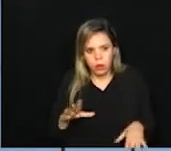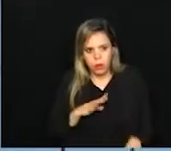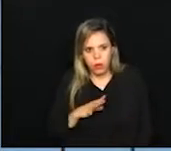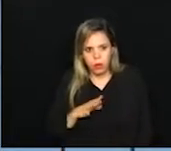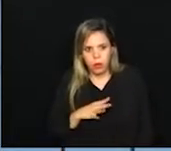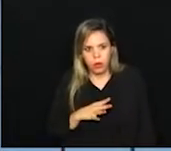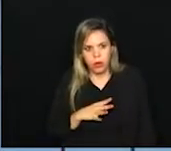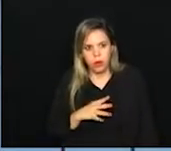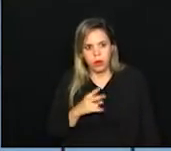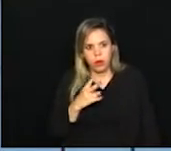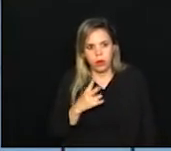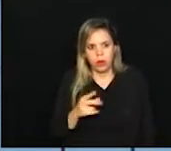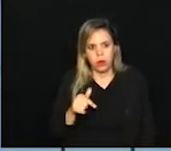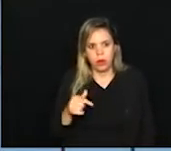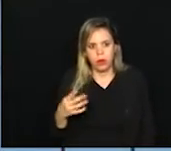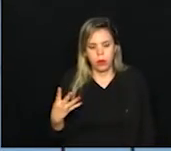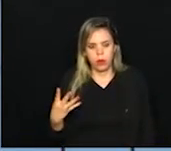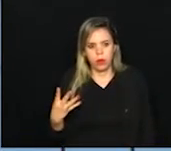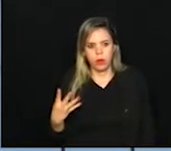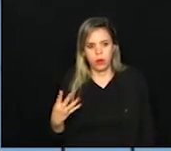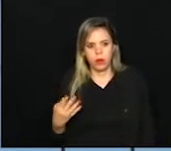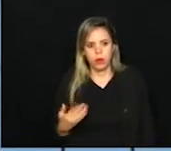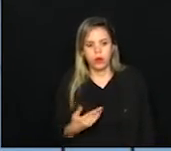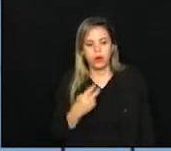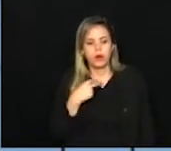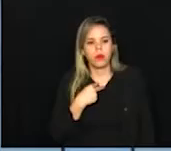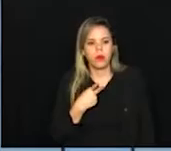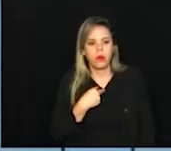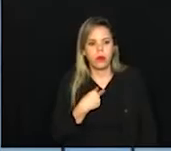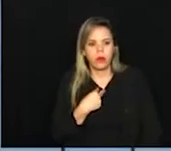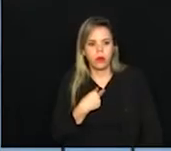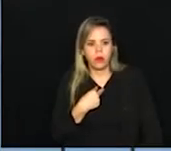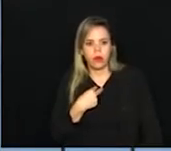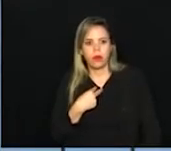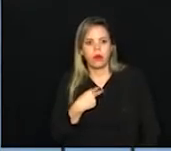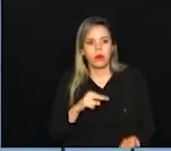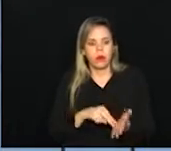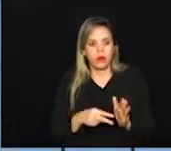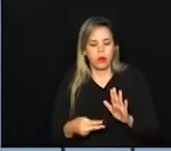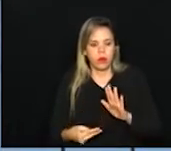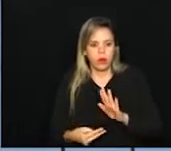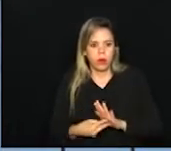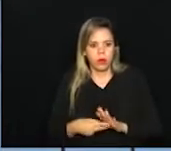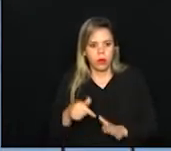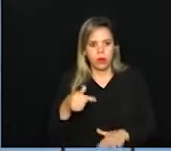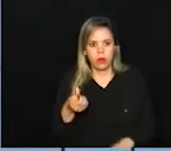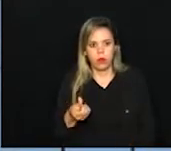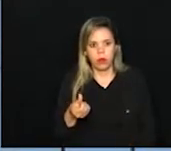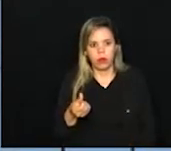cidade, 274 estavam ocupados, significa